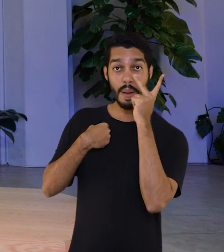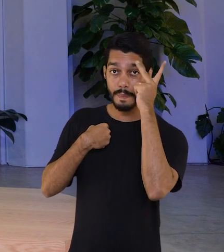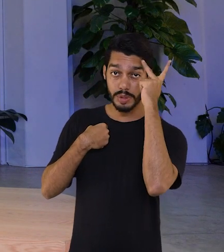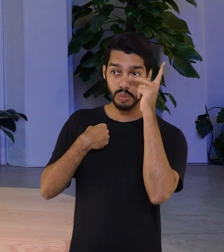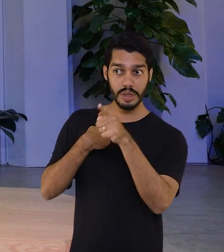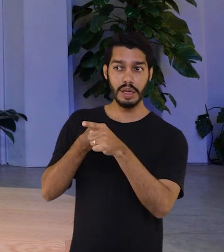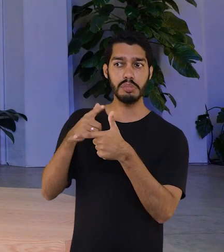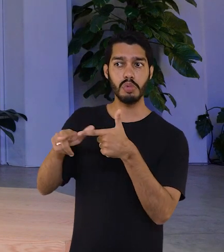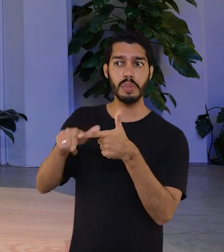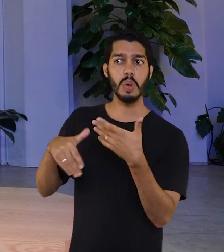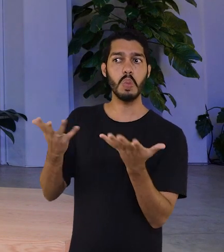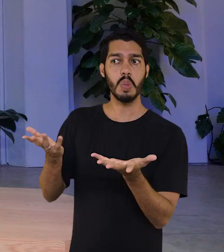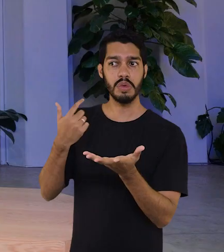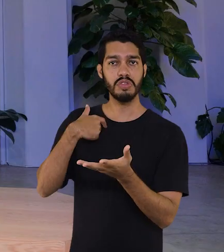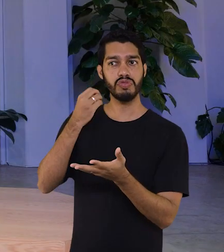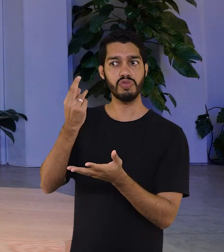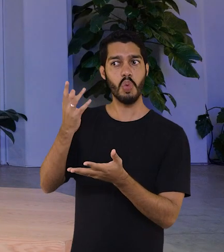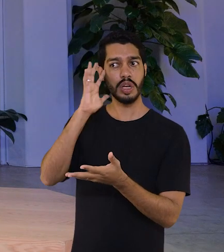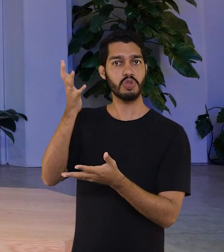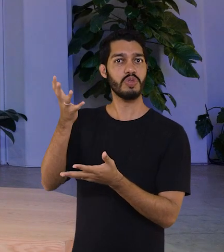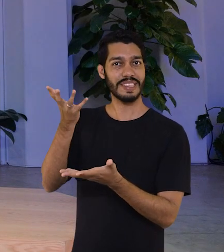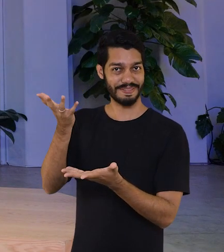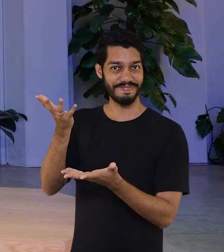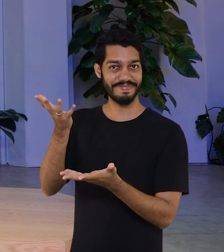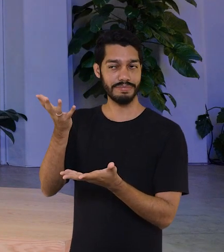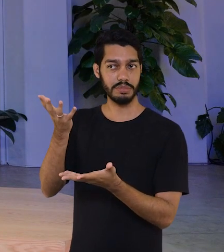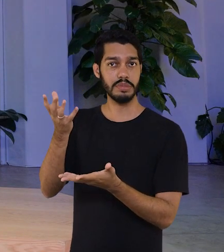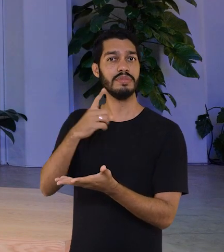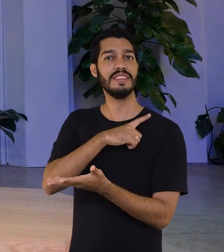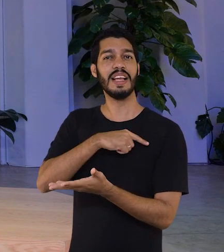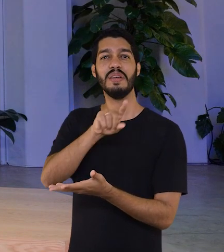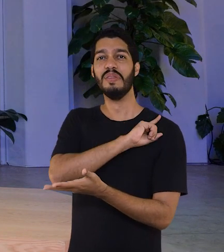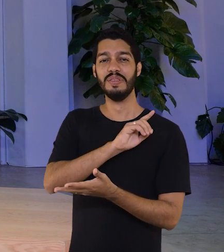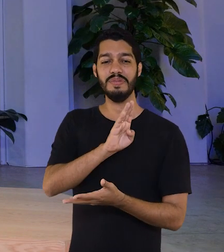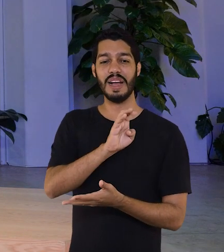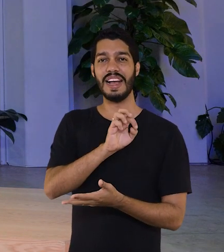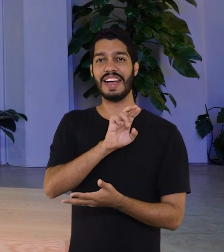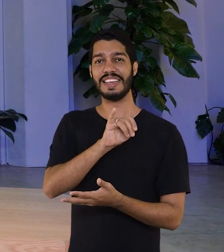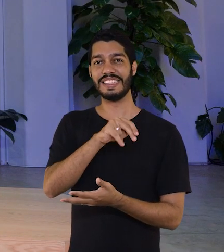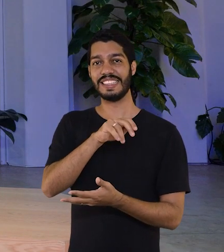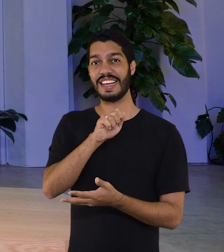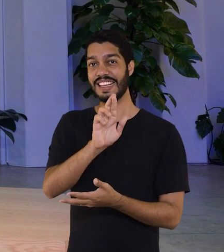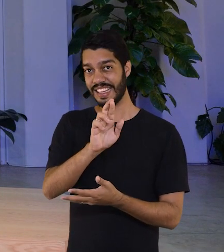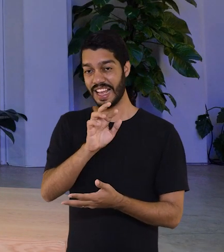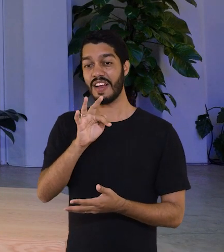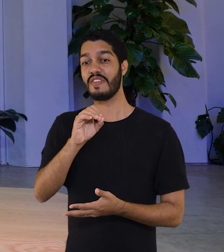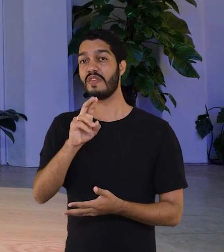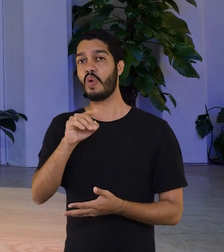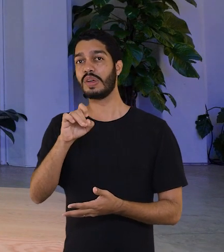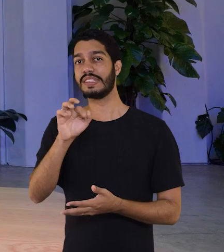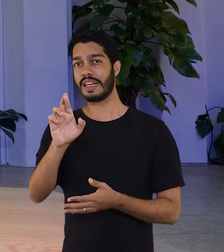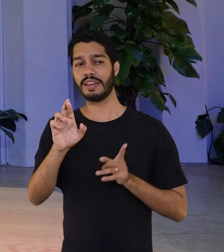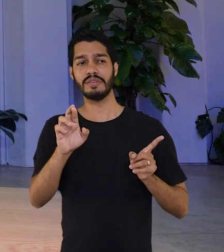e o resto é meio consequência. Eu estou lembrando agora de um garoto que está fazendo o programa do Betting Founders, que montou um